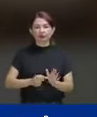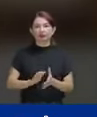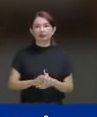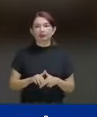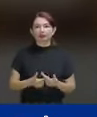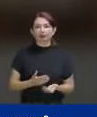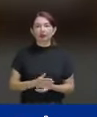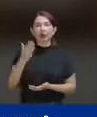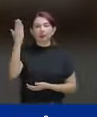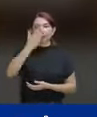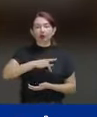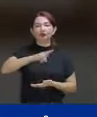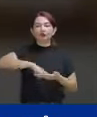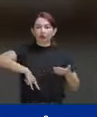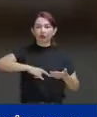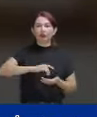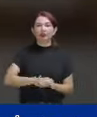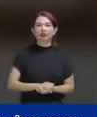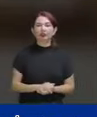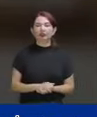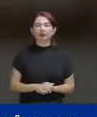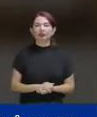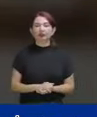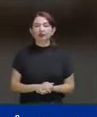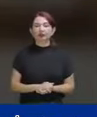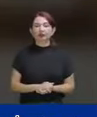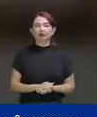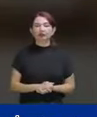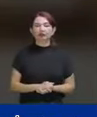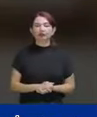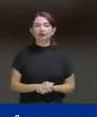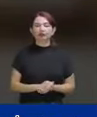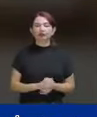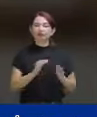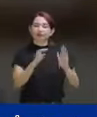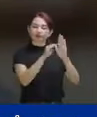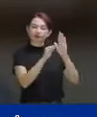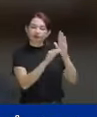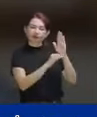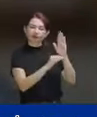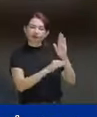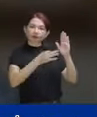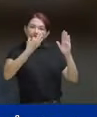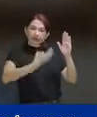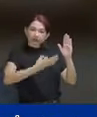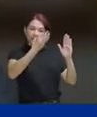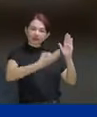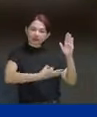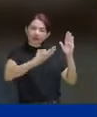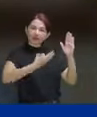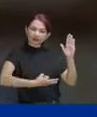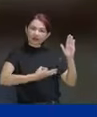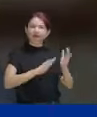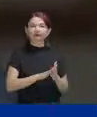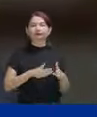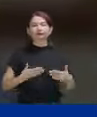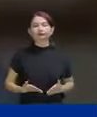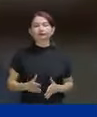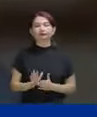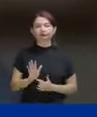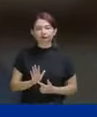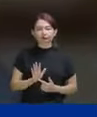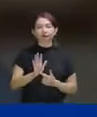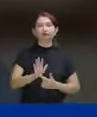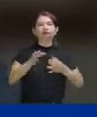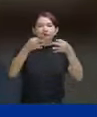por meio de provas documentais da regularidade de cada uma dessas despesas. Então, a decisão recorrida, ela foi